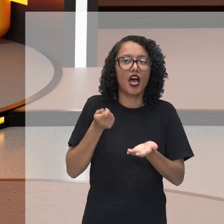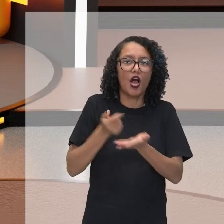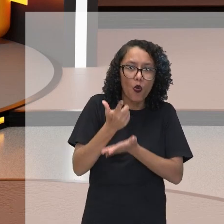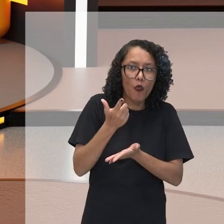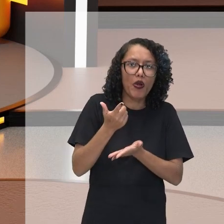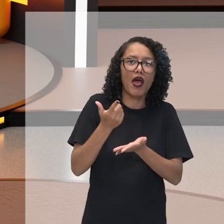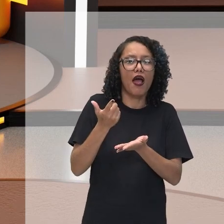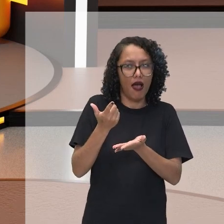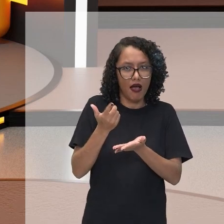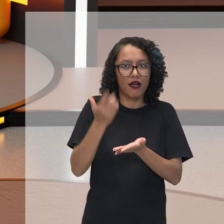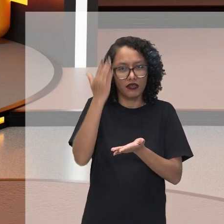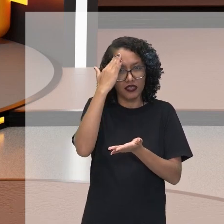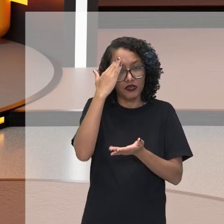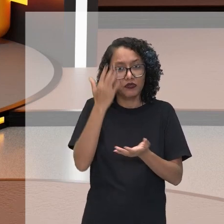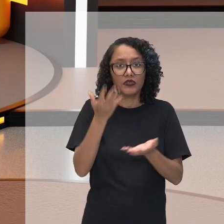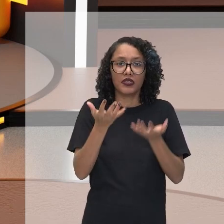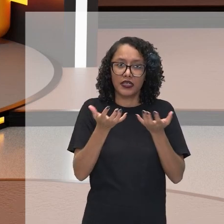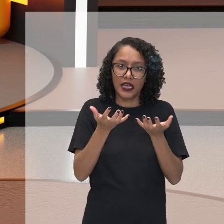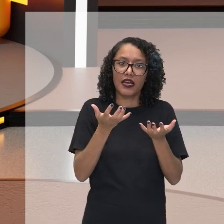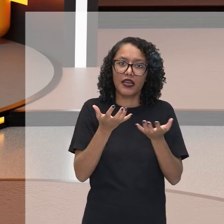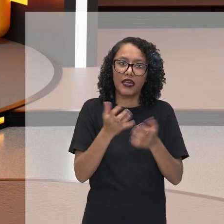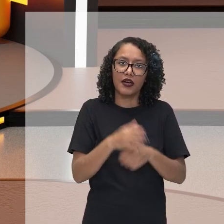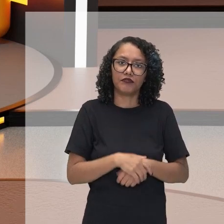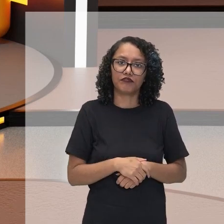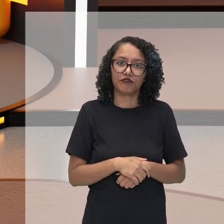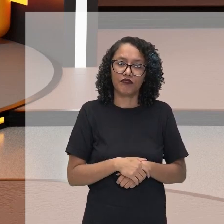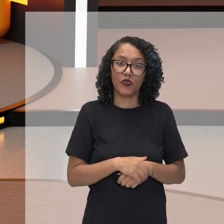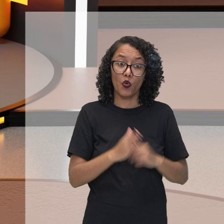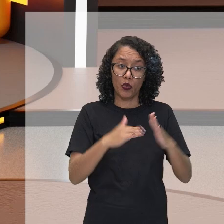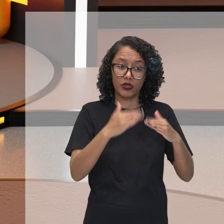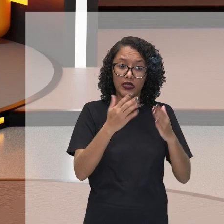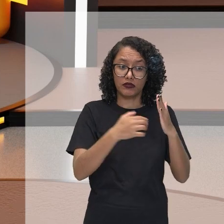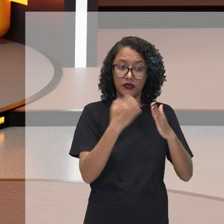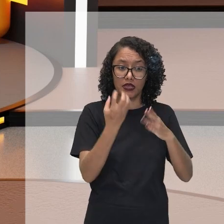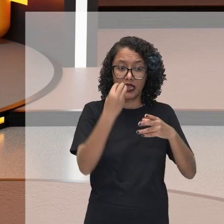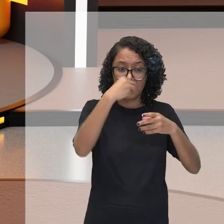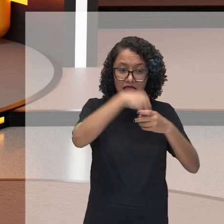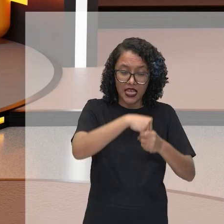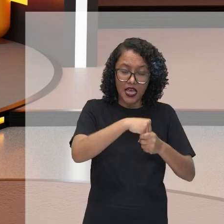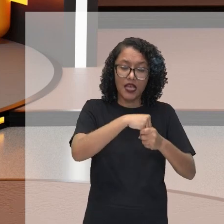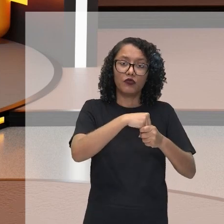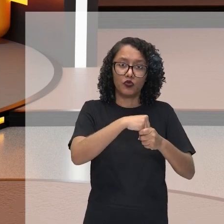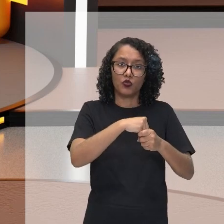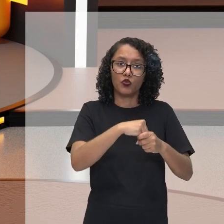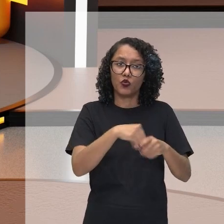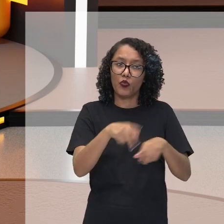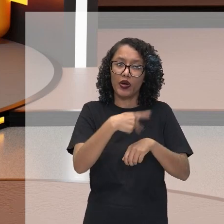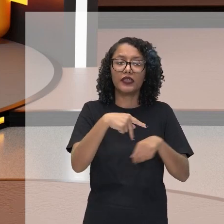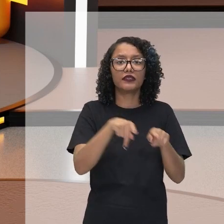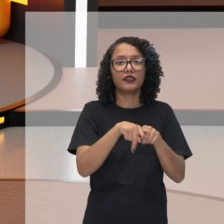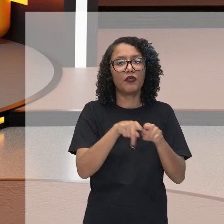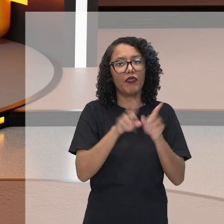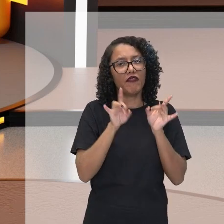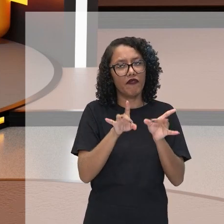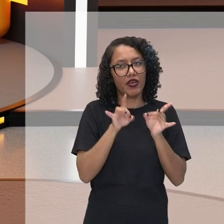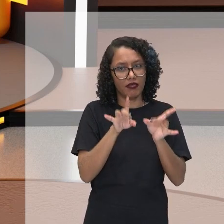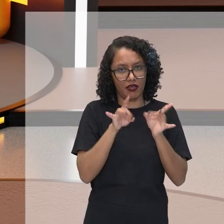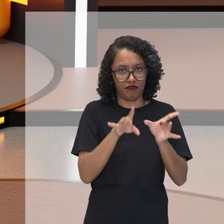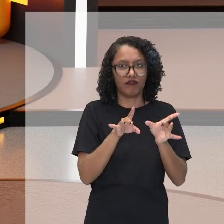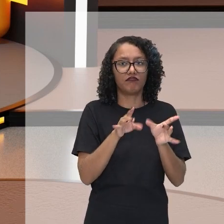né? Ter ali o processo de industrialização, mas dentro do próprio país vender aqueles produtos. Então, eles começam